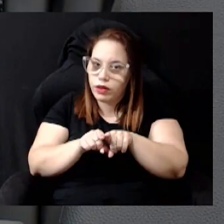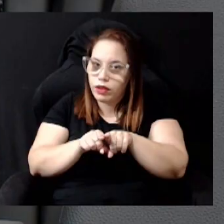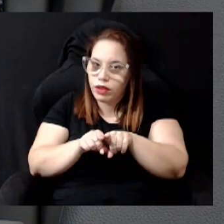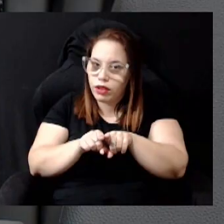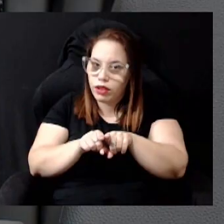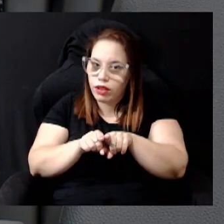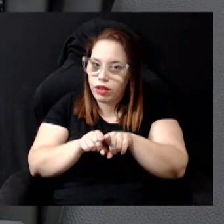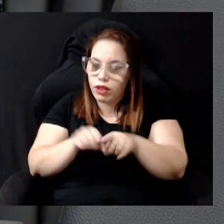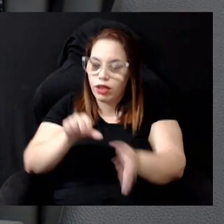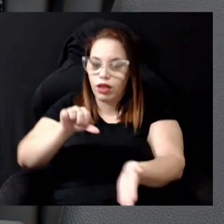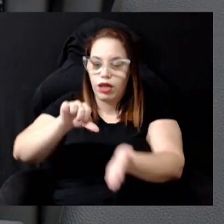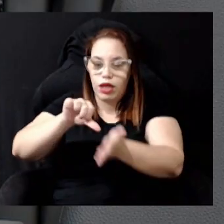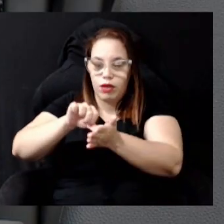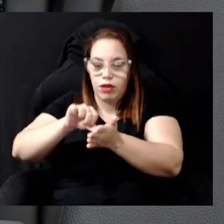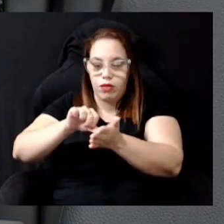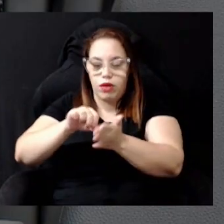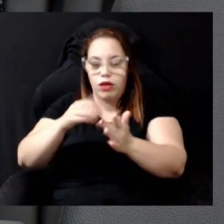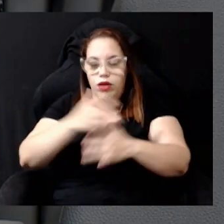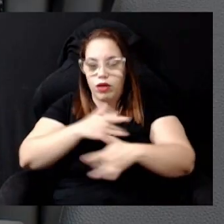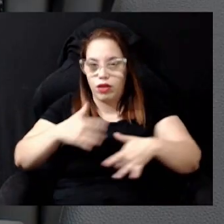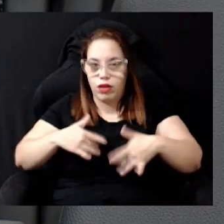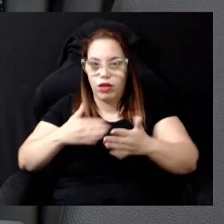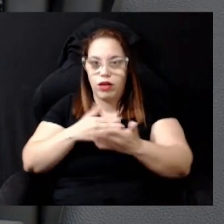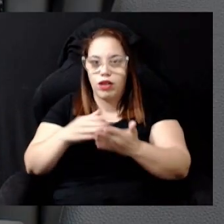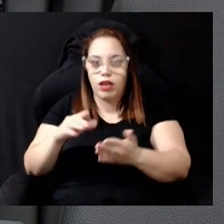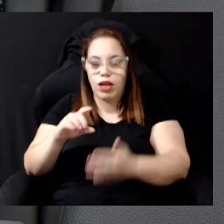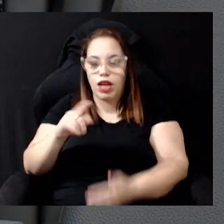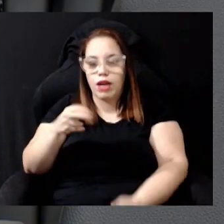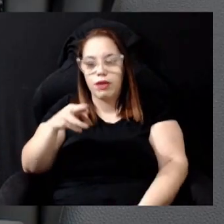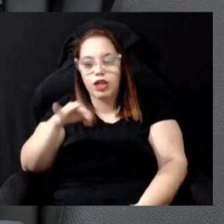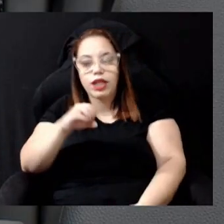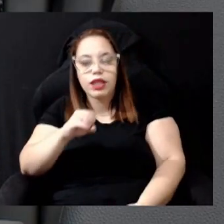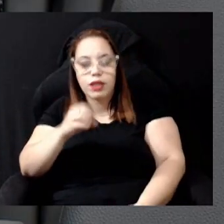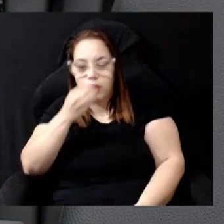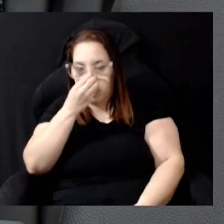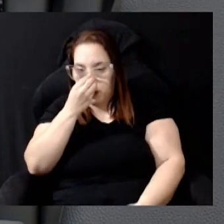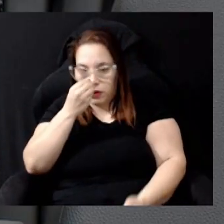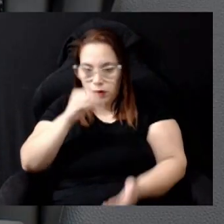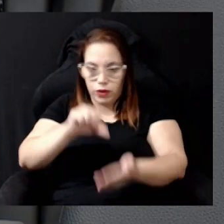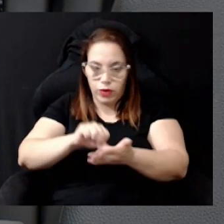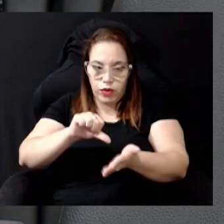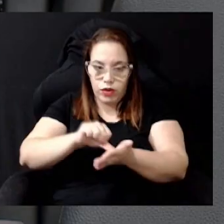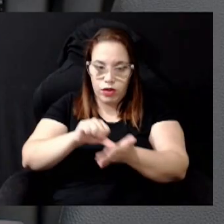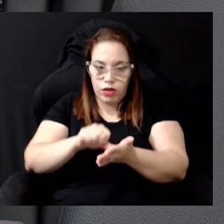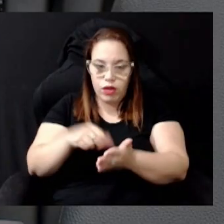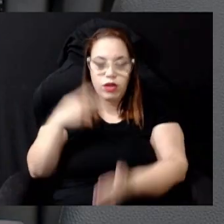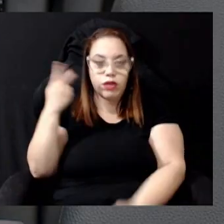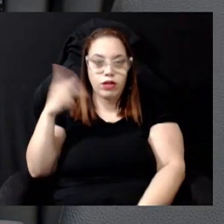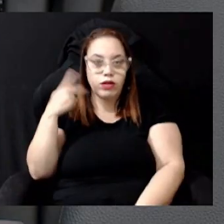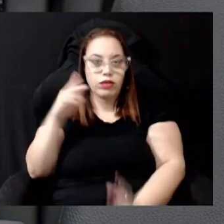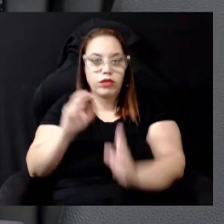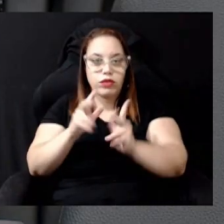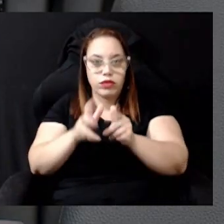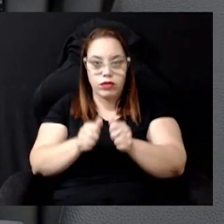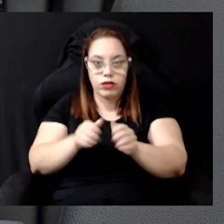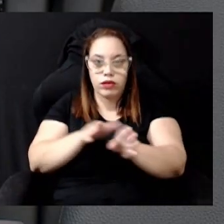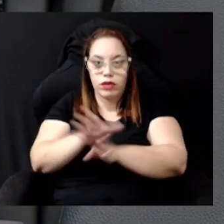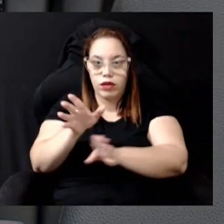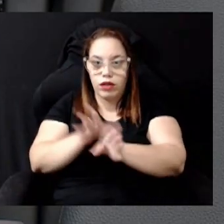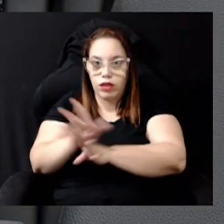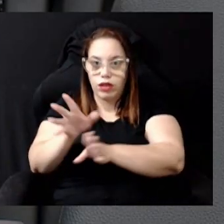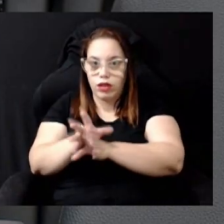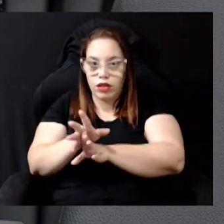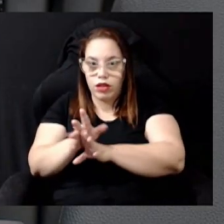saúde. Então, nós começamos essa discussão, inclusive levamos para os demais vereadores, e todos indicaram para todas as